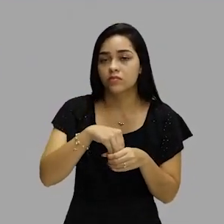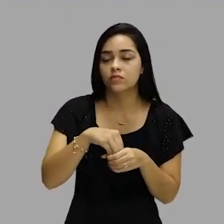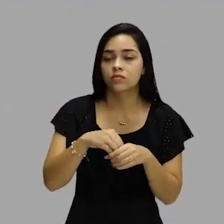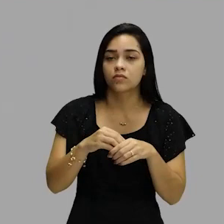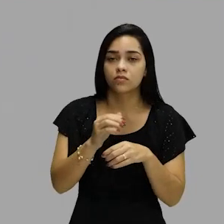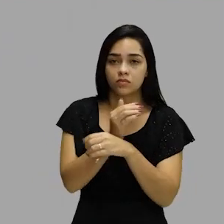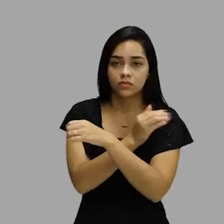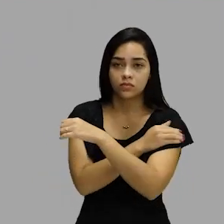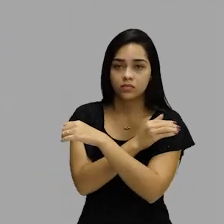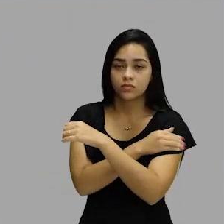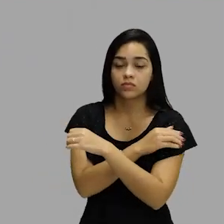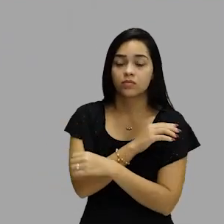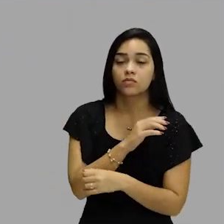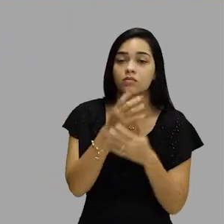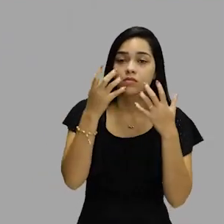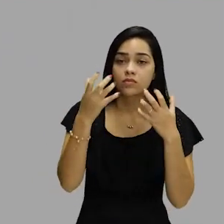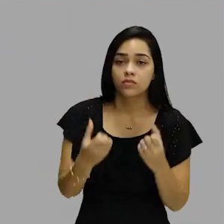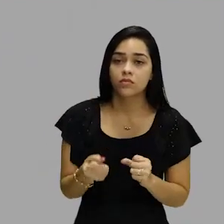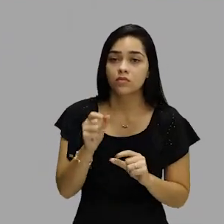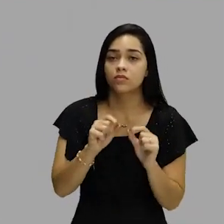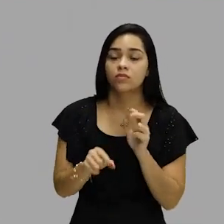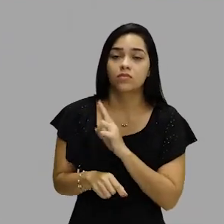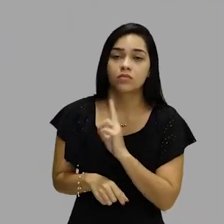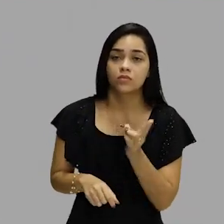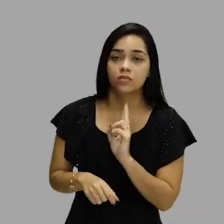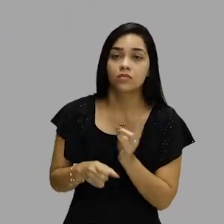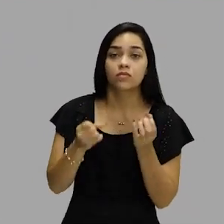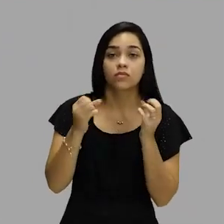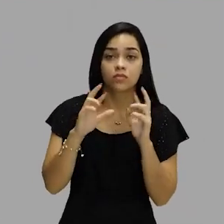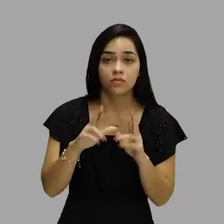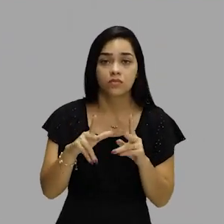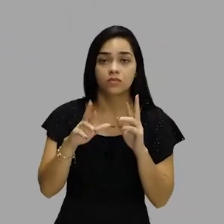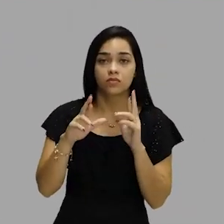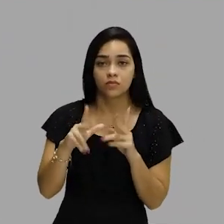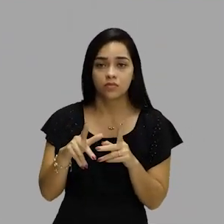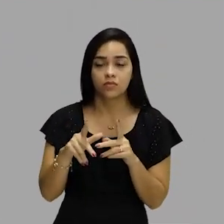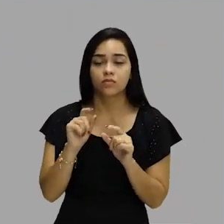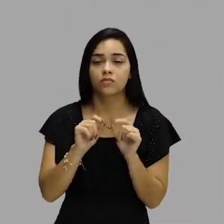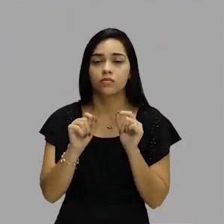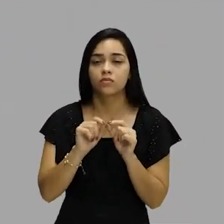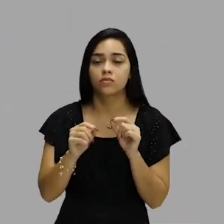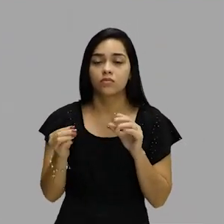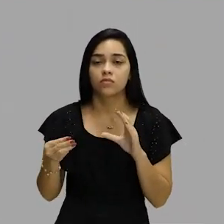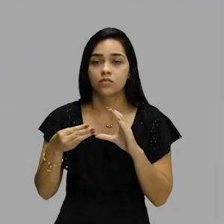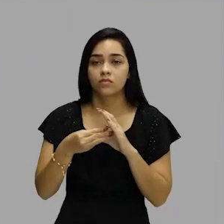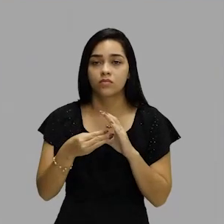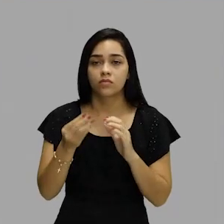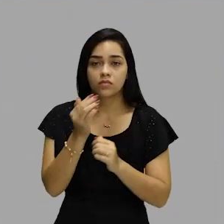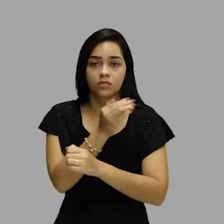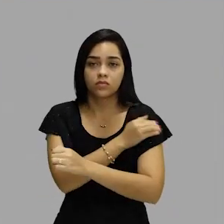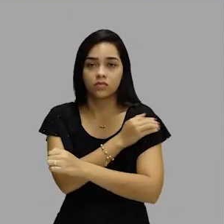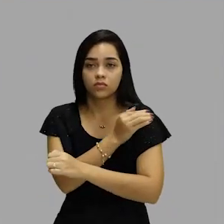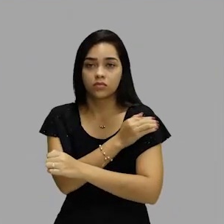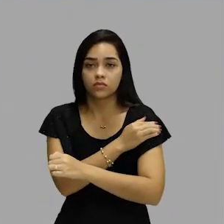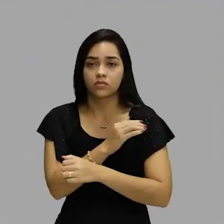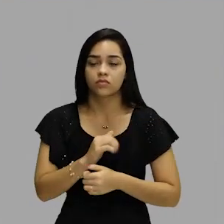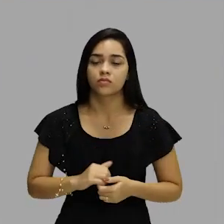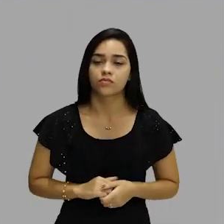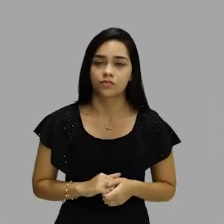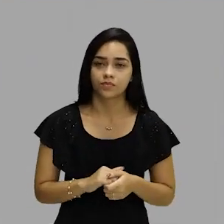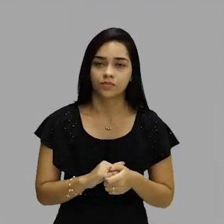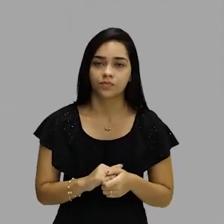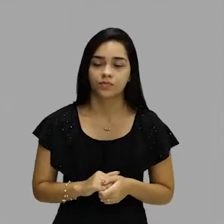musculares, elas vão receber aqui nomes diferentes para uma célula muscular. Tá? Então, vamos